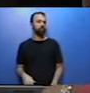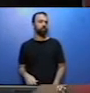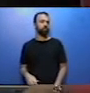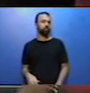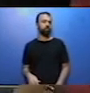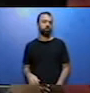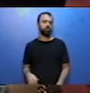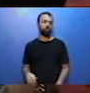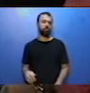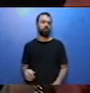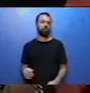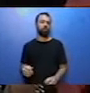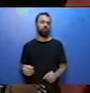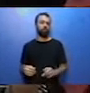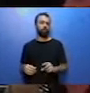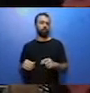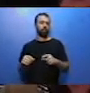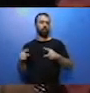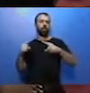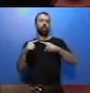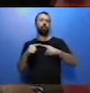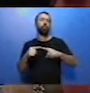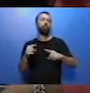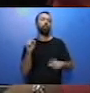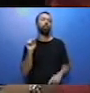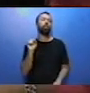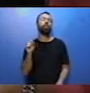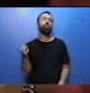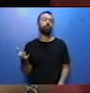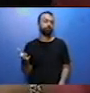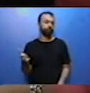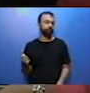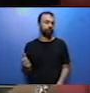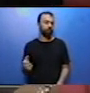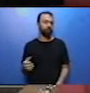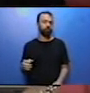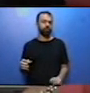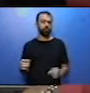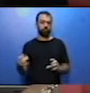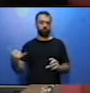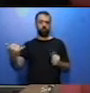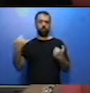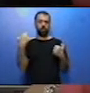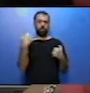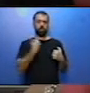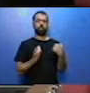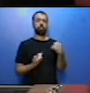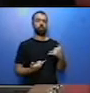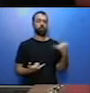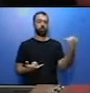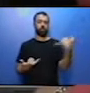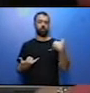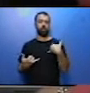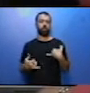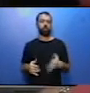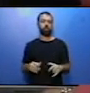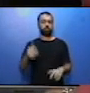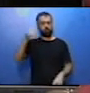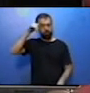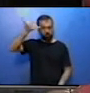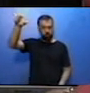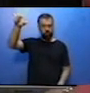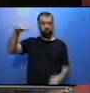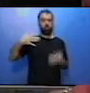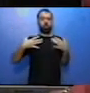principal função dos alimentos energéticos é o fornecimento de energia evitando a fadiga